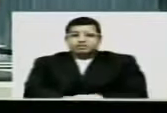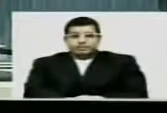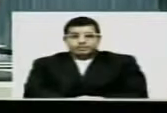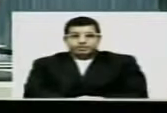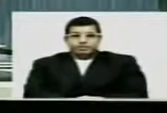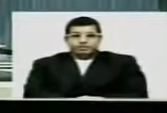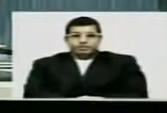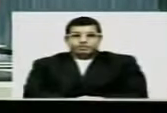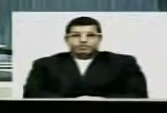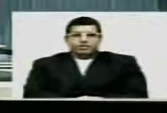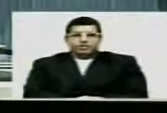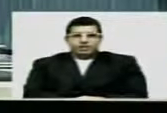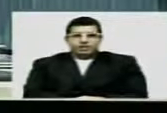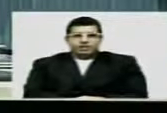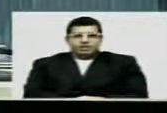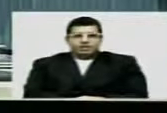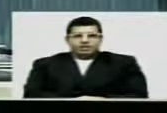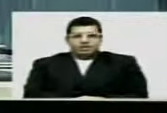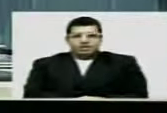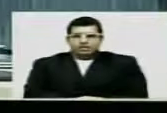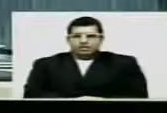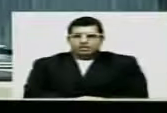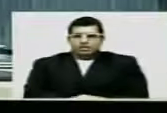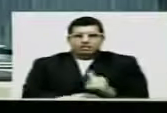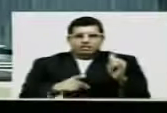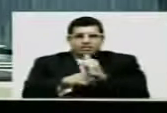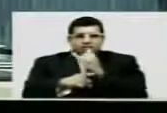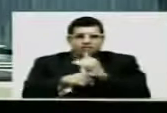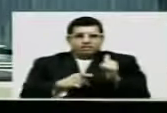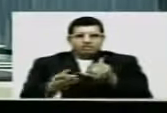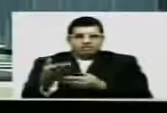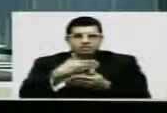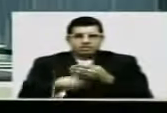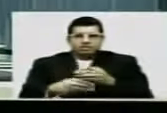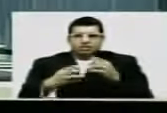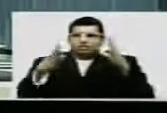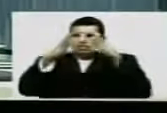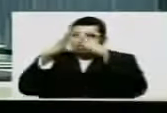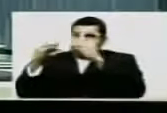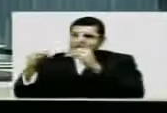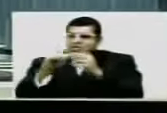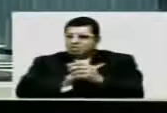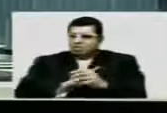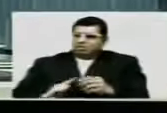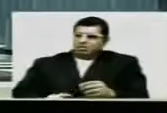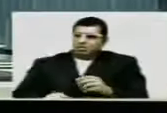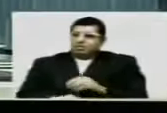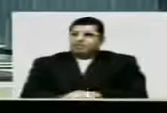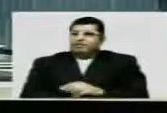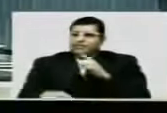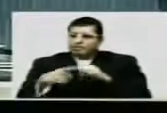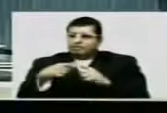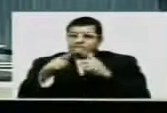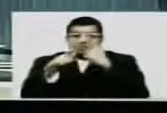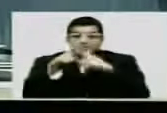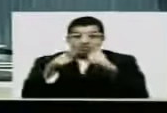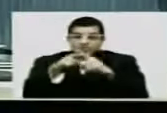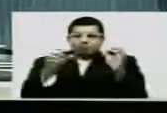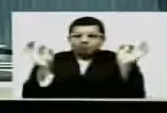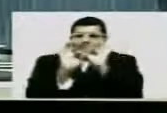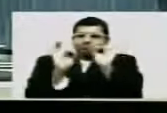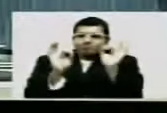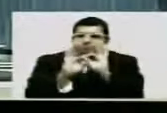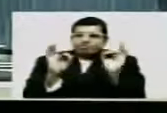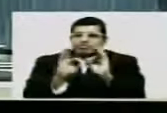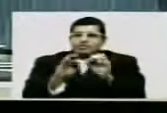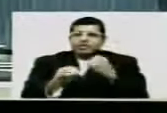federal. Não adianta a estratégia de querer afagar os governadores, deputado Davi Almeida, por um problema